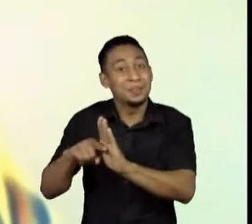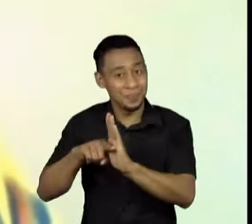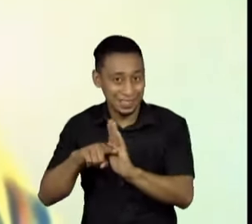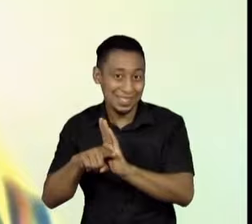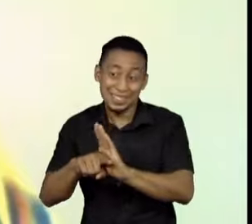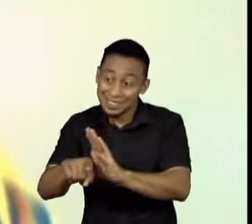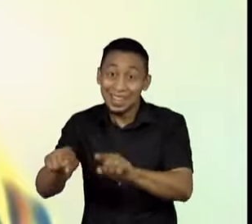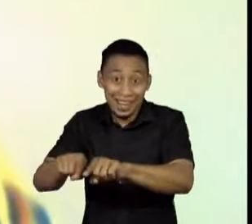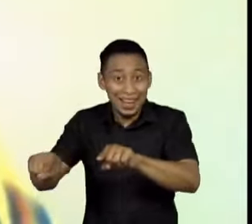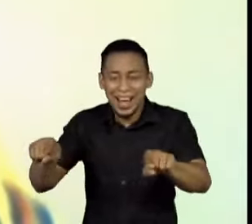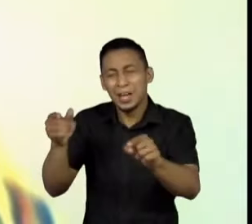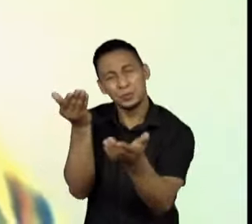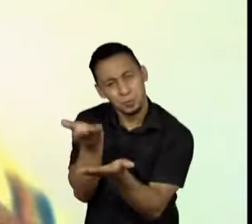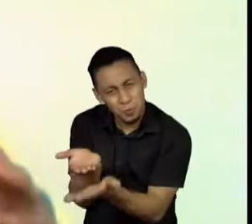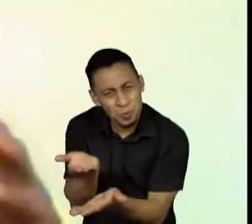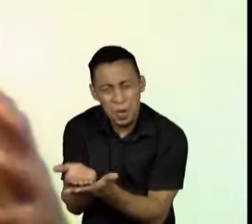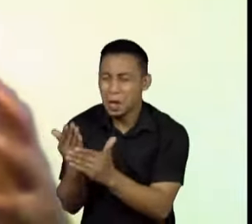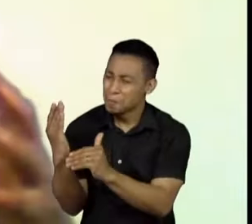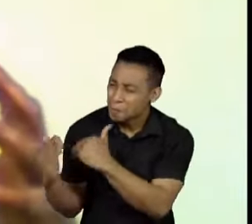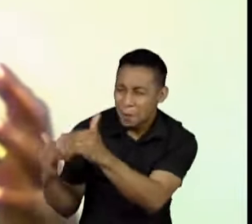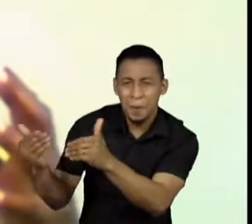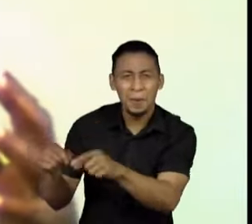Pesquisadores, estudantes. Então,